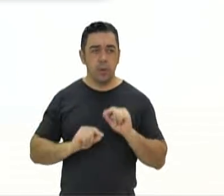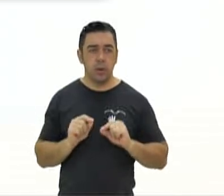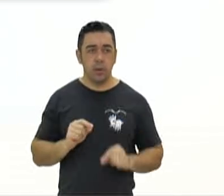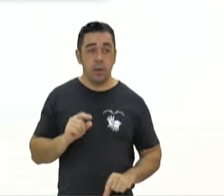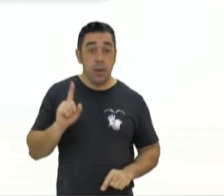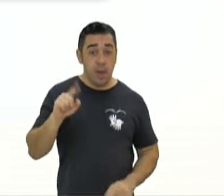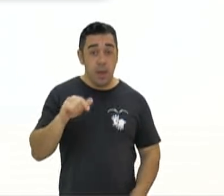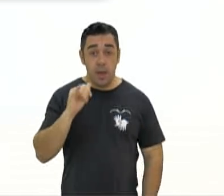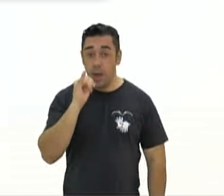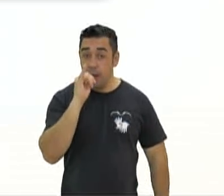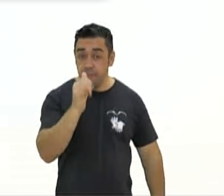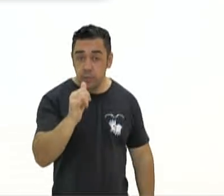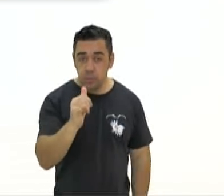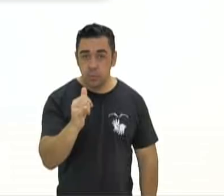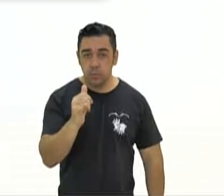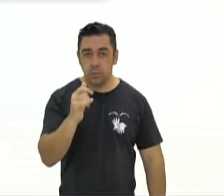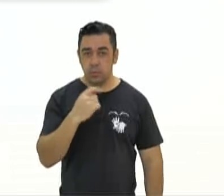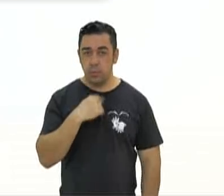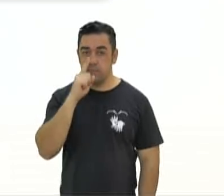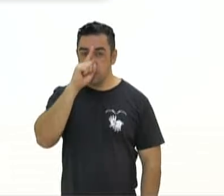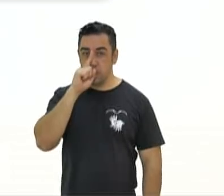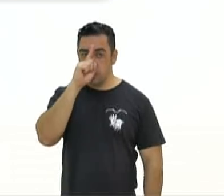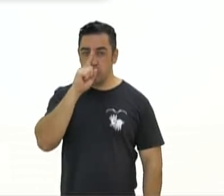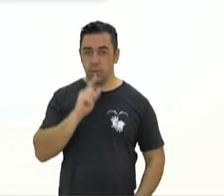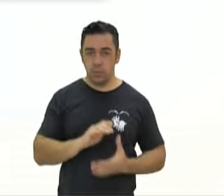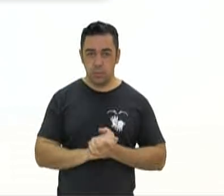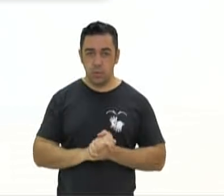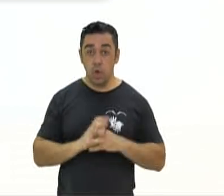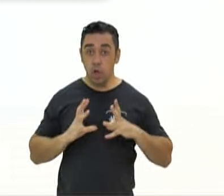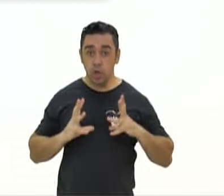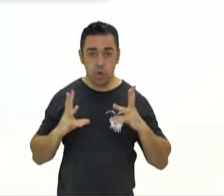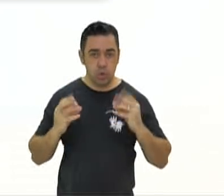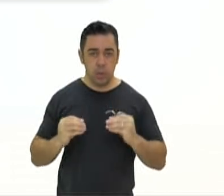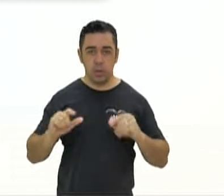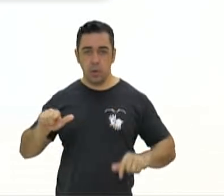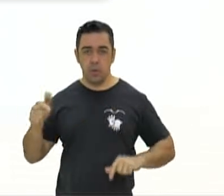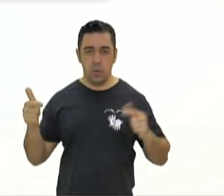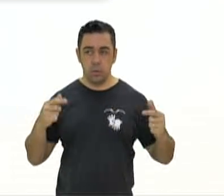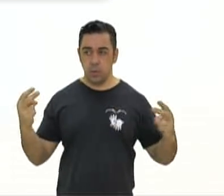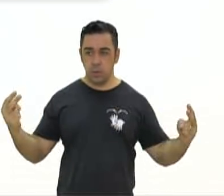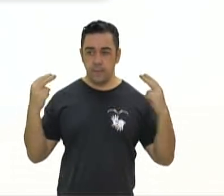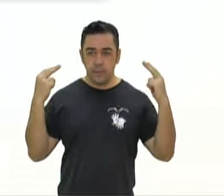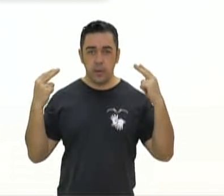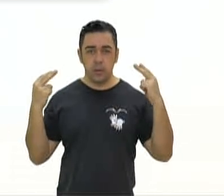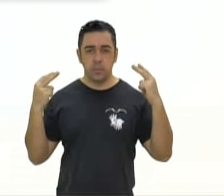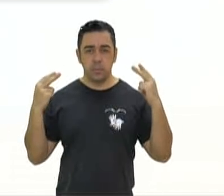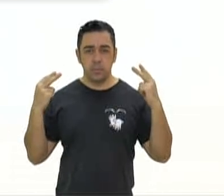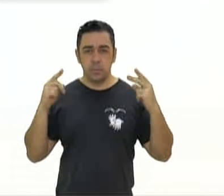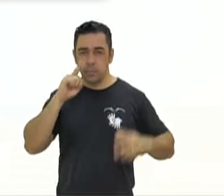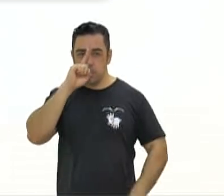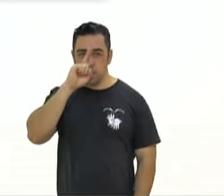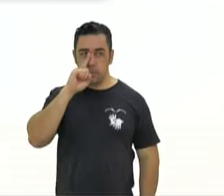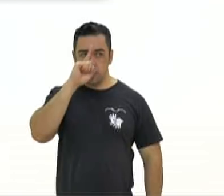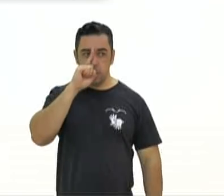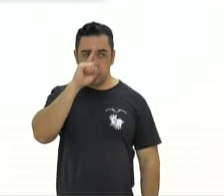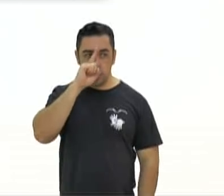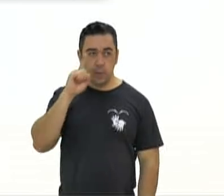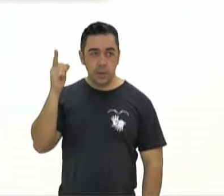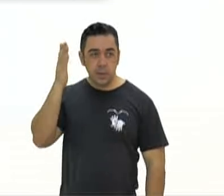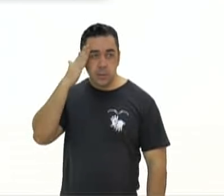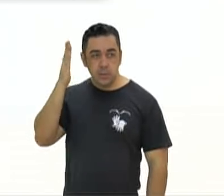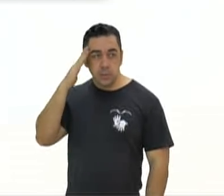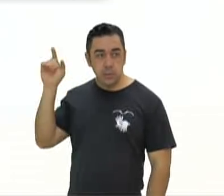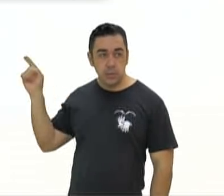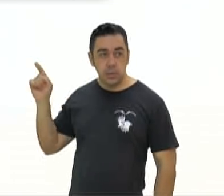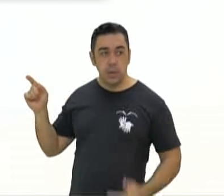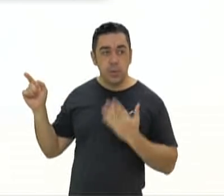está avisando o quê? Que o animal é perigoso. Todas as outras espécies, elas conseguem entender, quando elas olham isso aqui, que essa